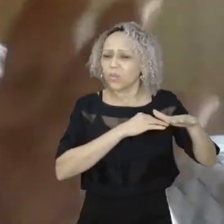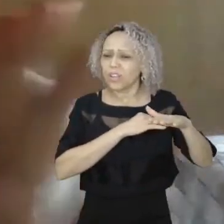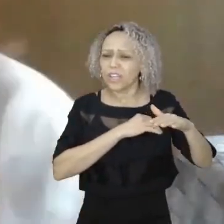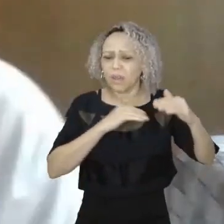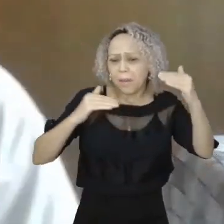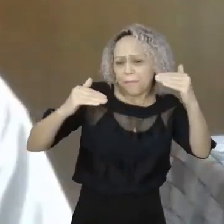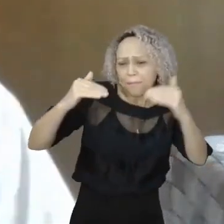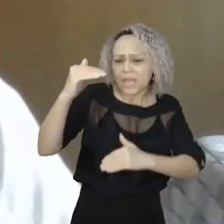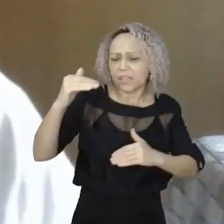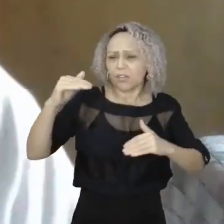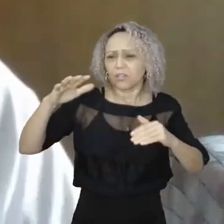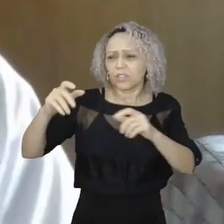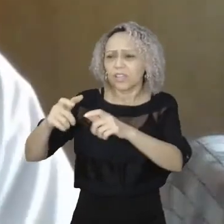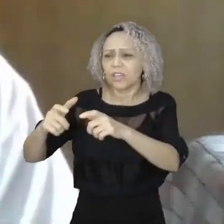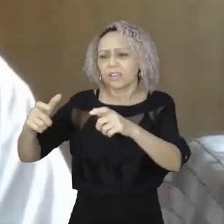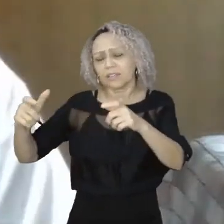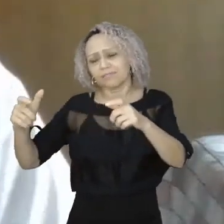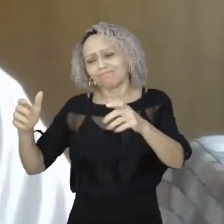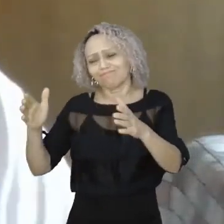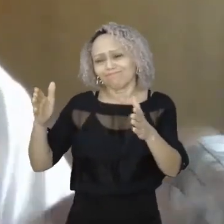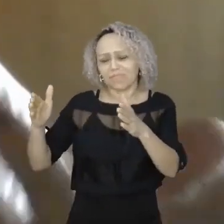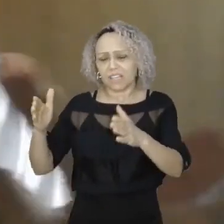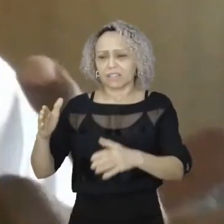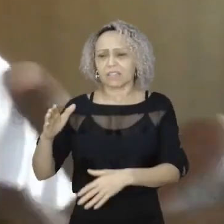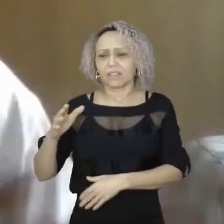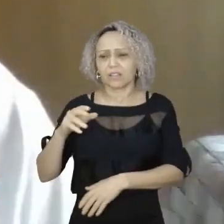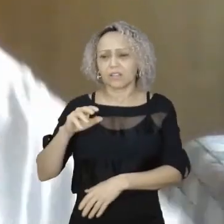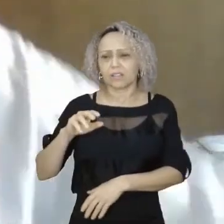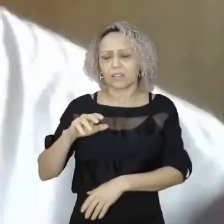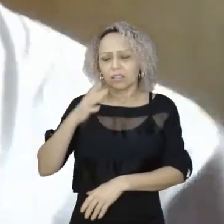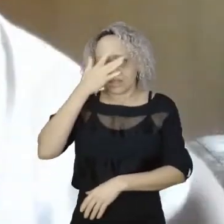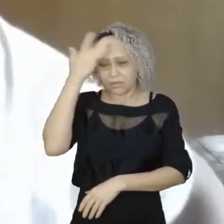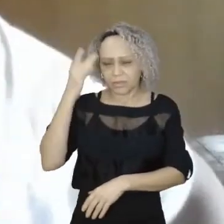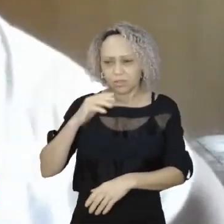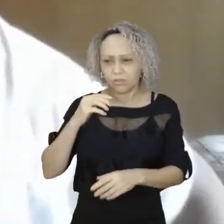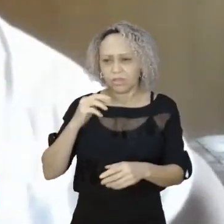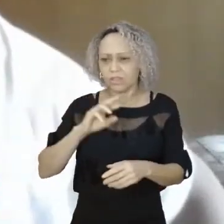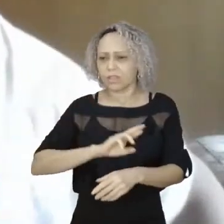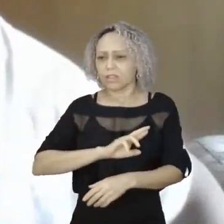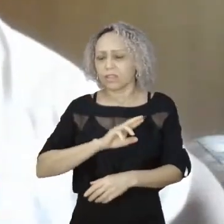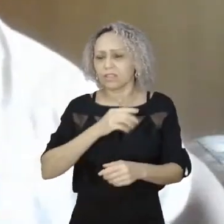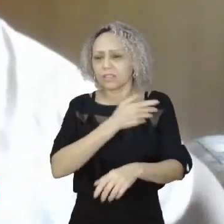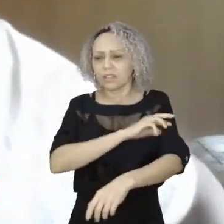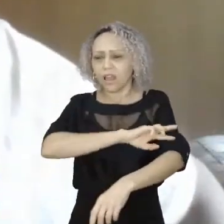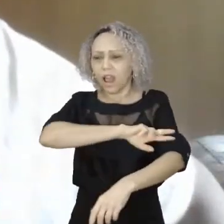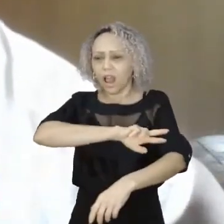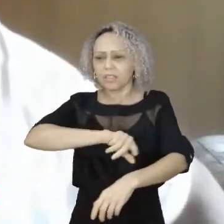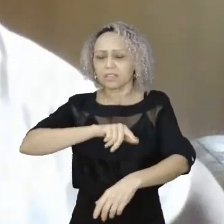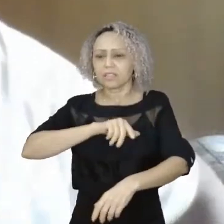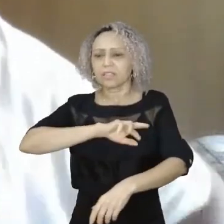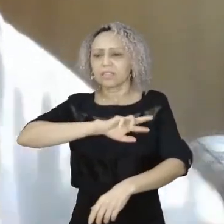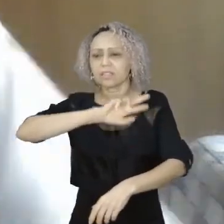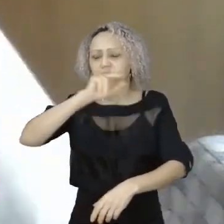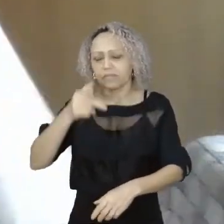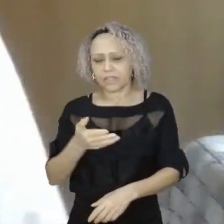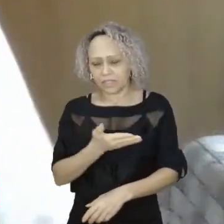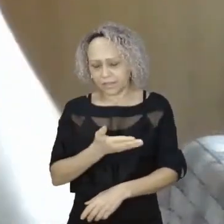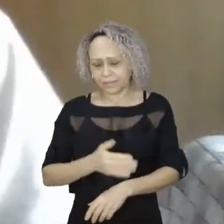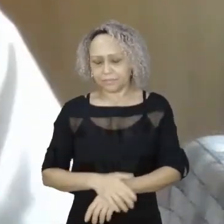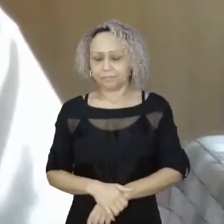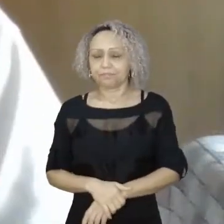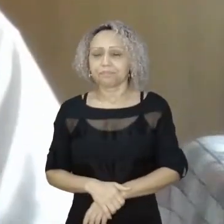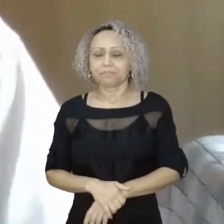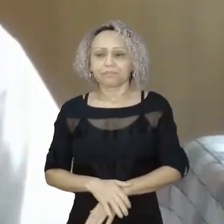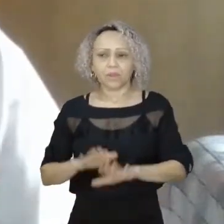Isso quer dizer o seguinte: a discriminação racial, e também isso está colocado pelo DIEESE,